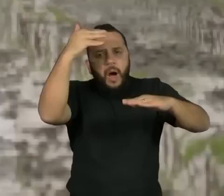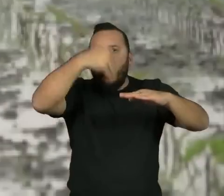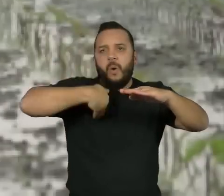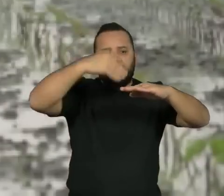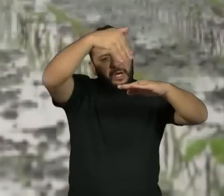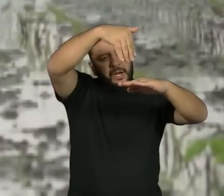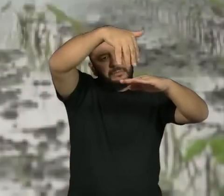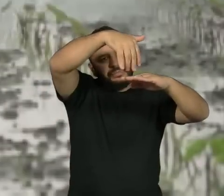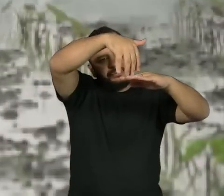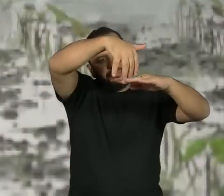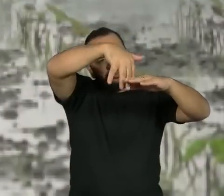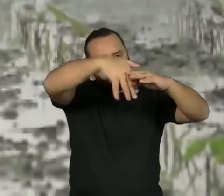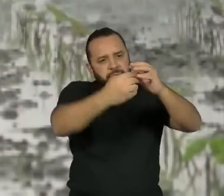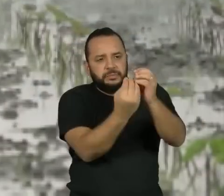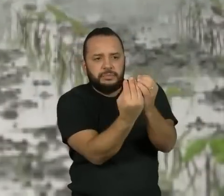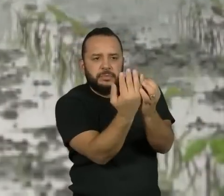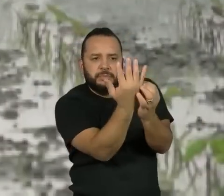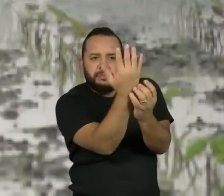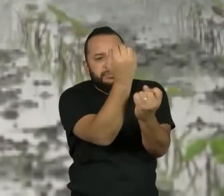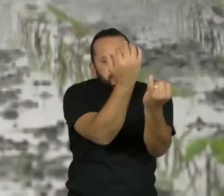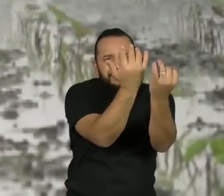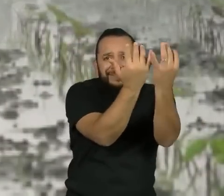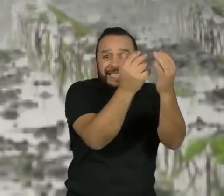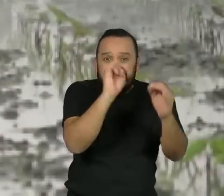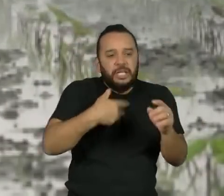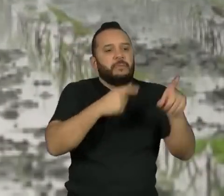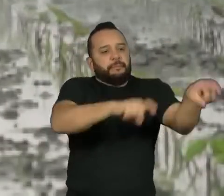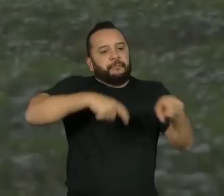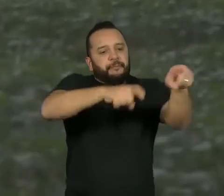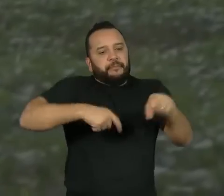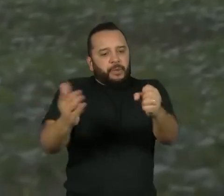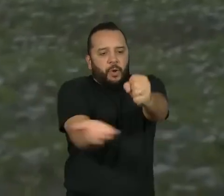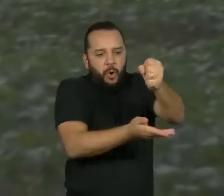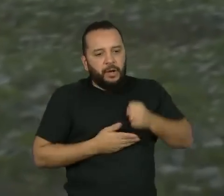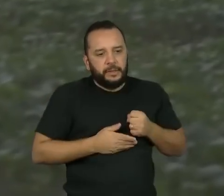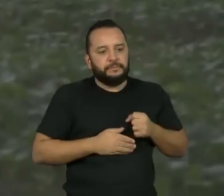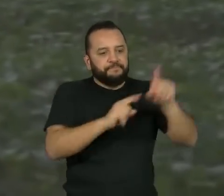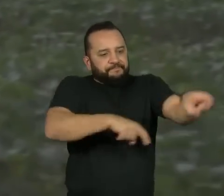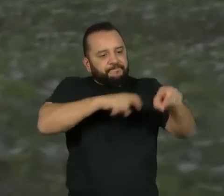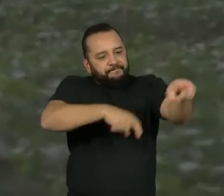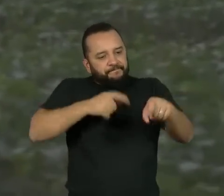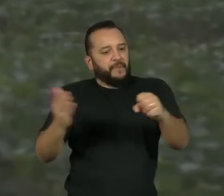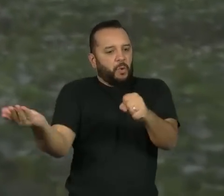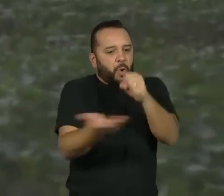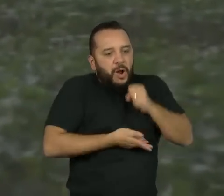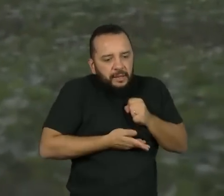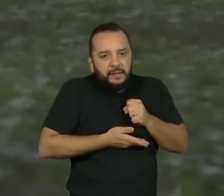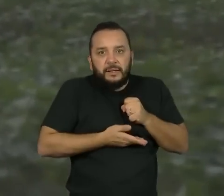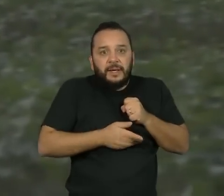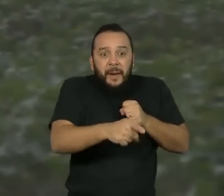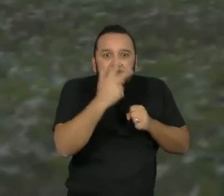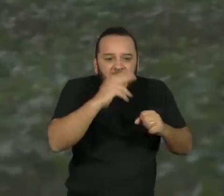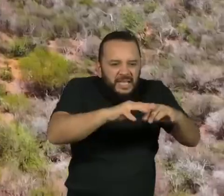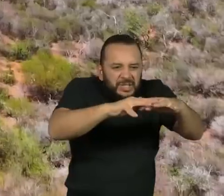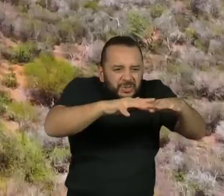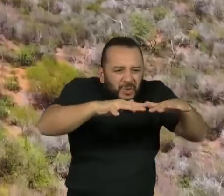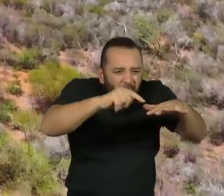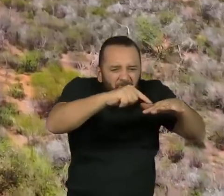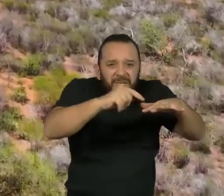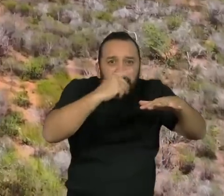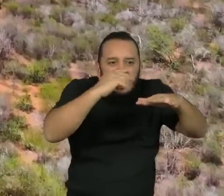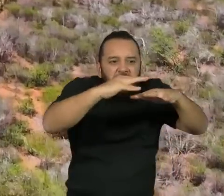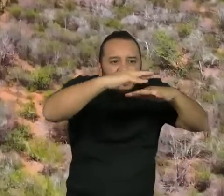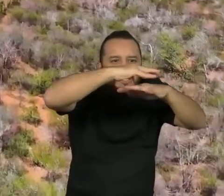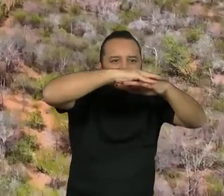que vão estruturando o solo. Quando a plantação acontece uma sequencialmente à outra, e ele vai se compactando.